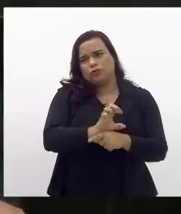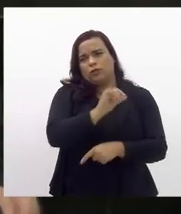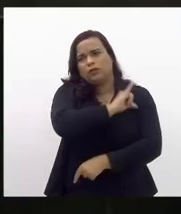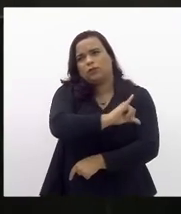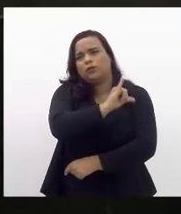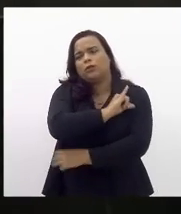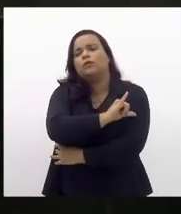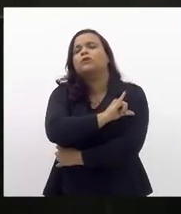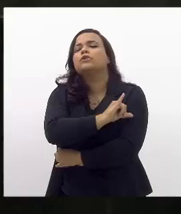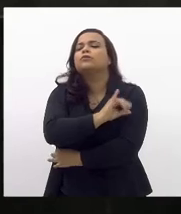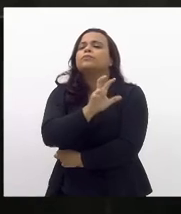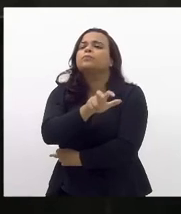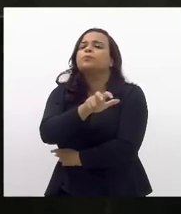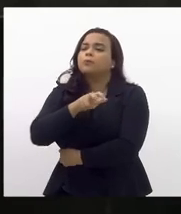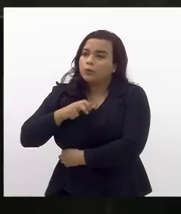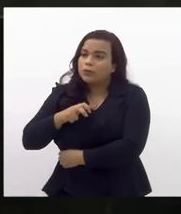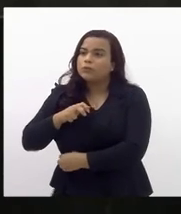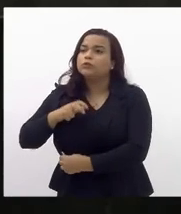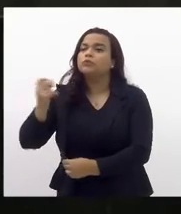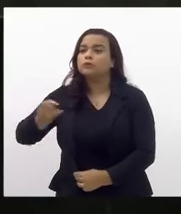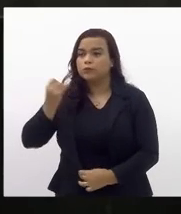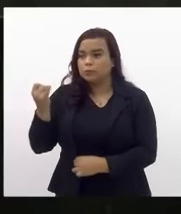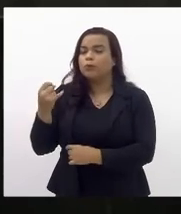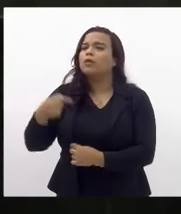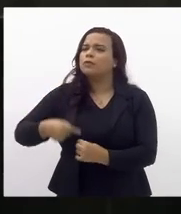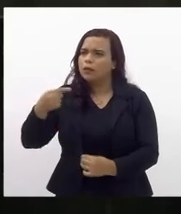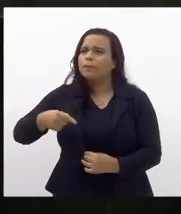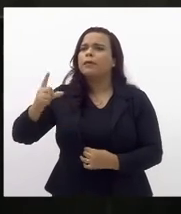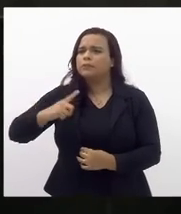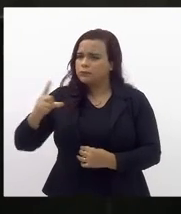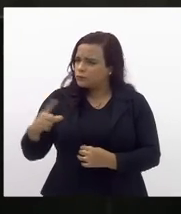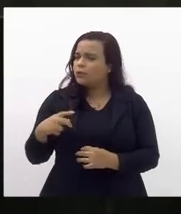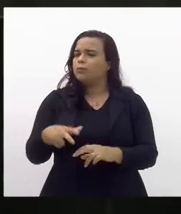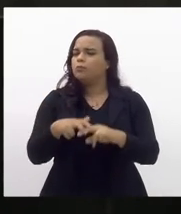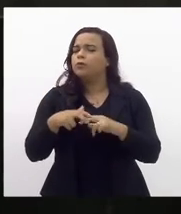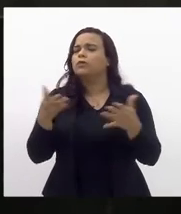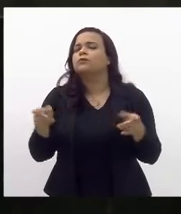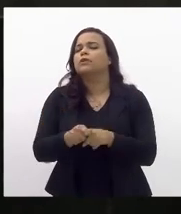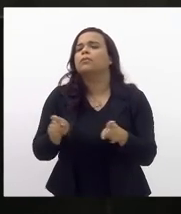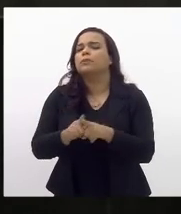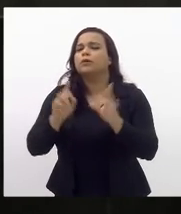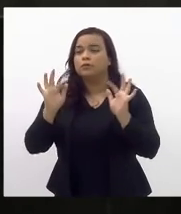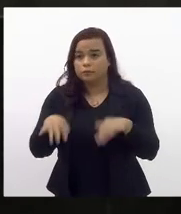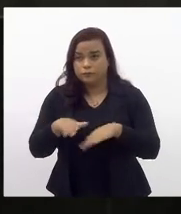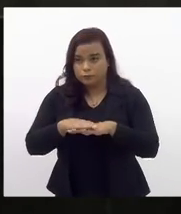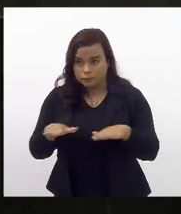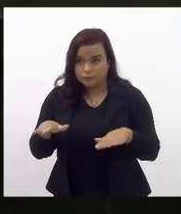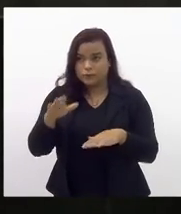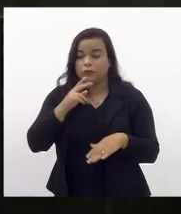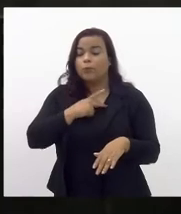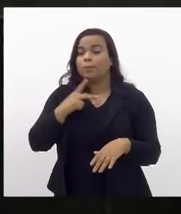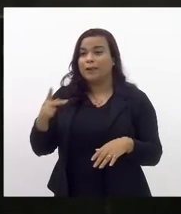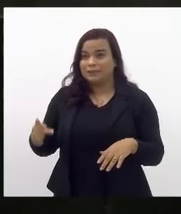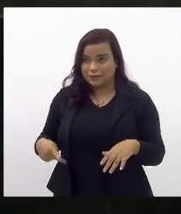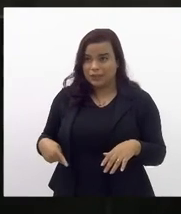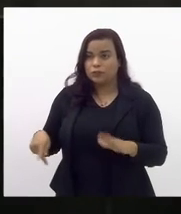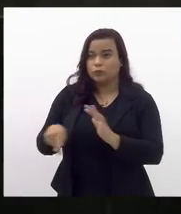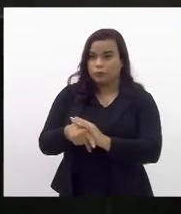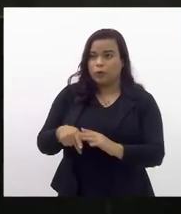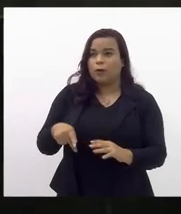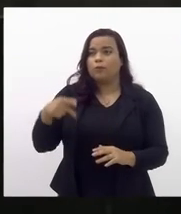Por isso, foi um importante debate. E aí, para concluir, a intervenção do presidente da Pesagro, que foi